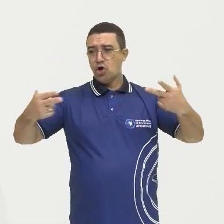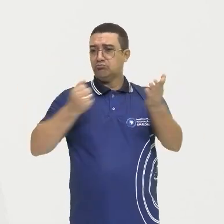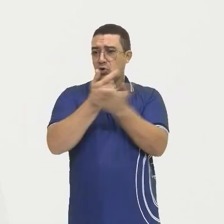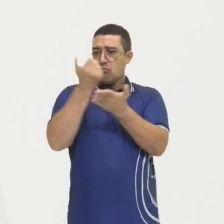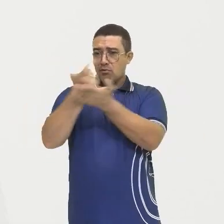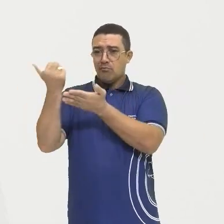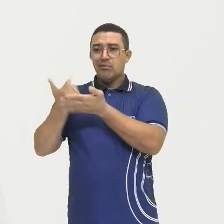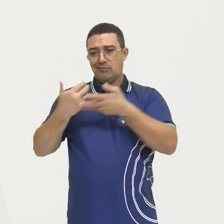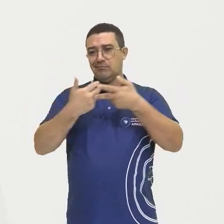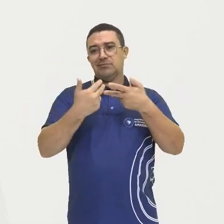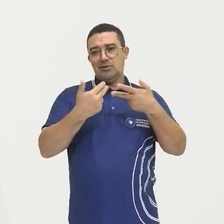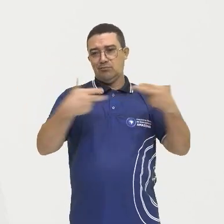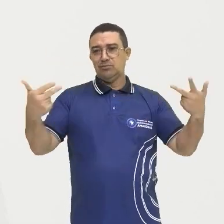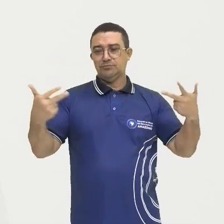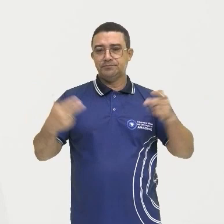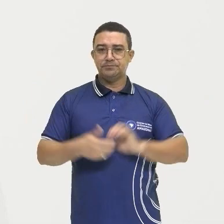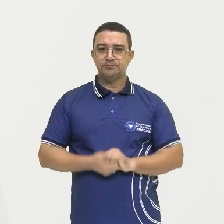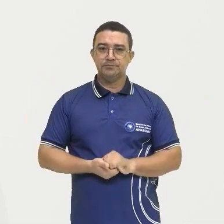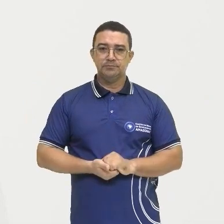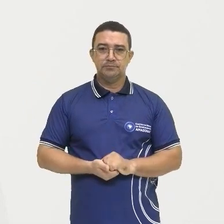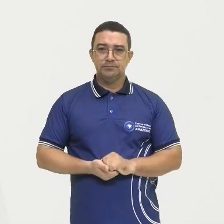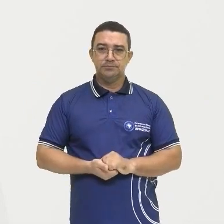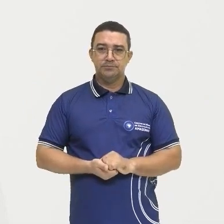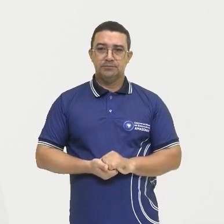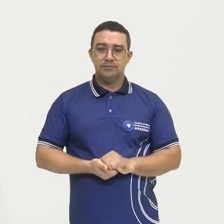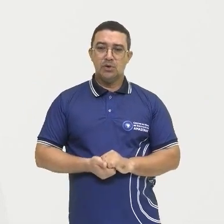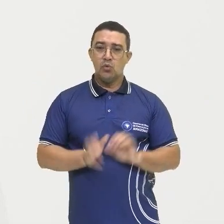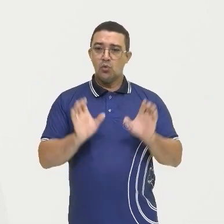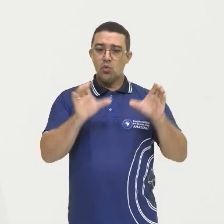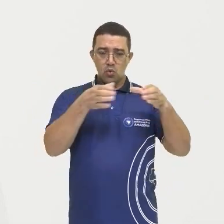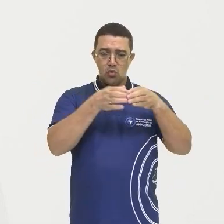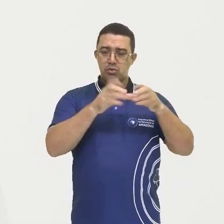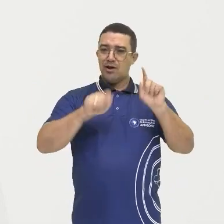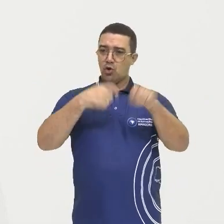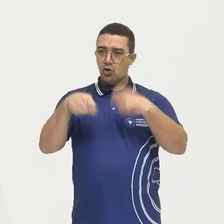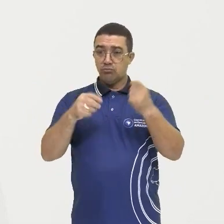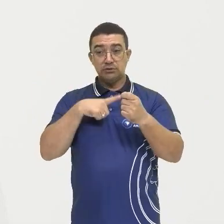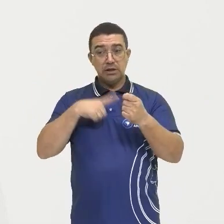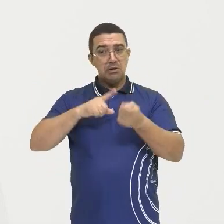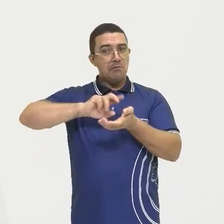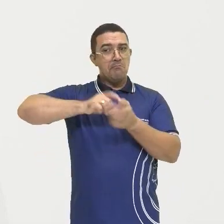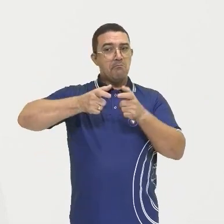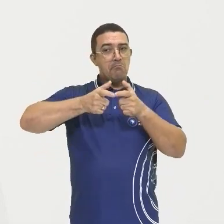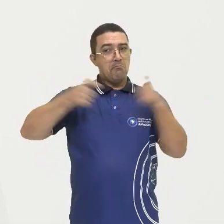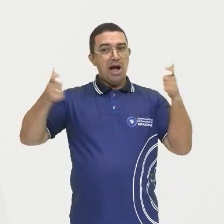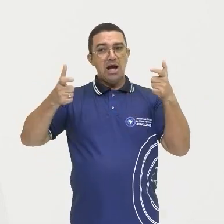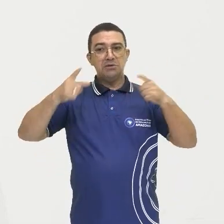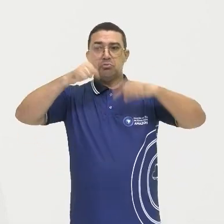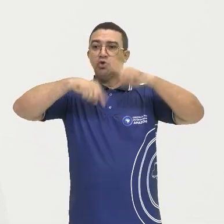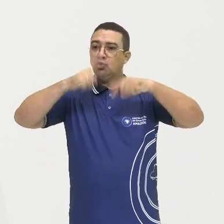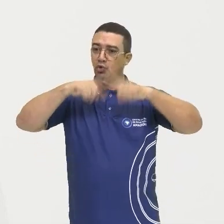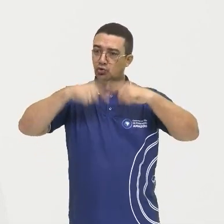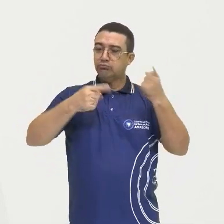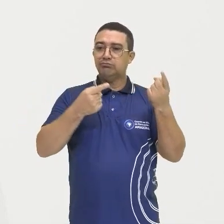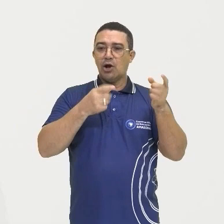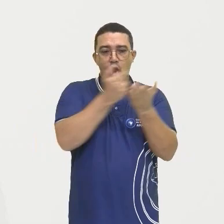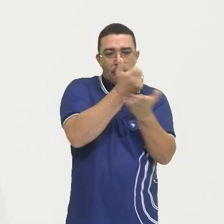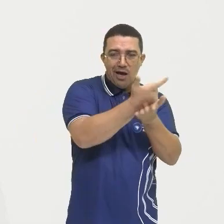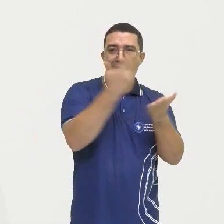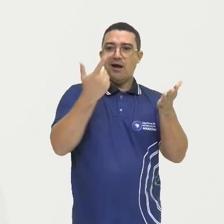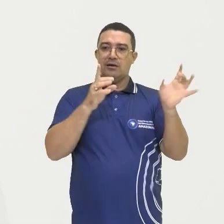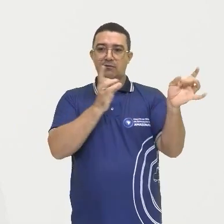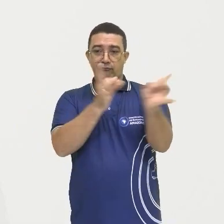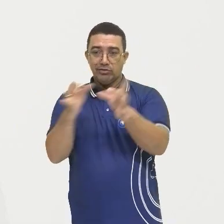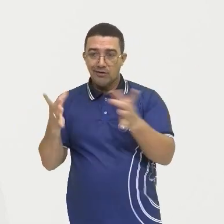pessoas, elas acabam sendo beneficiadas com mais produtos no mercado, tá certo? E isso é uma vantagem, claro, mas temos